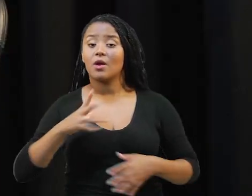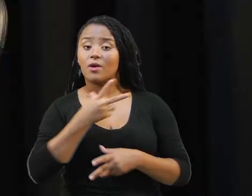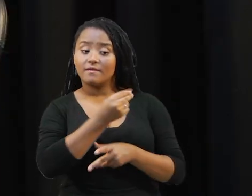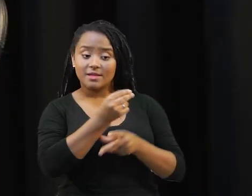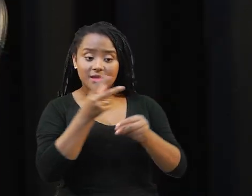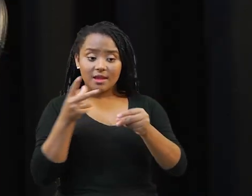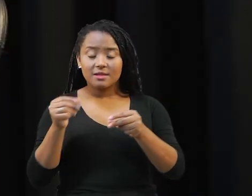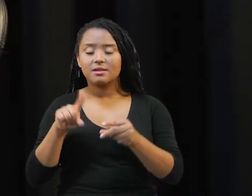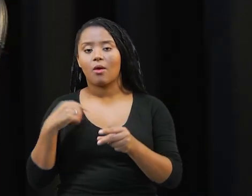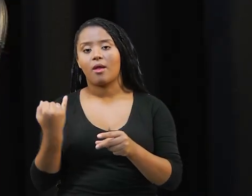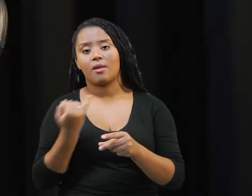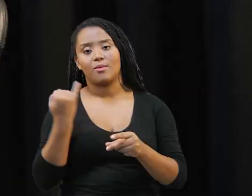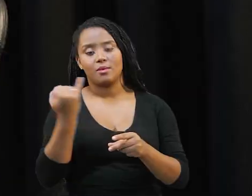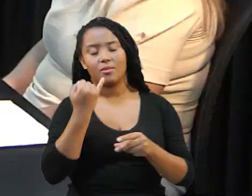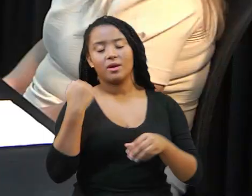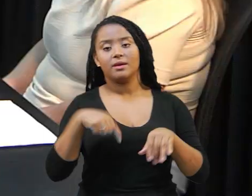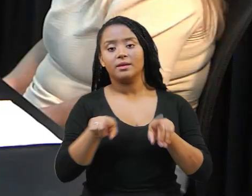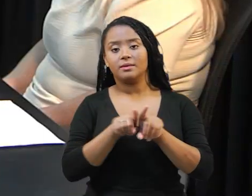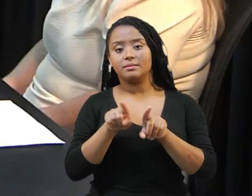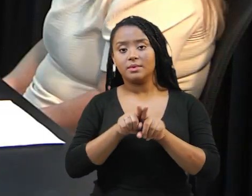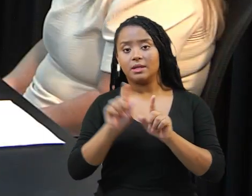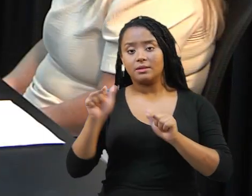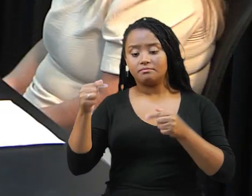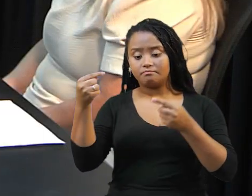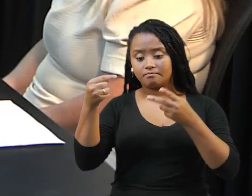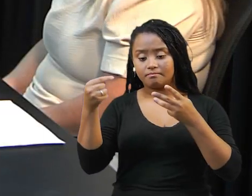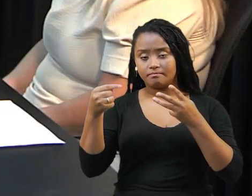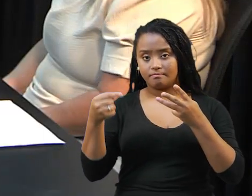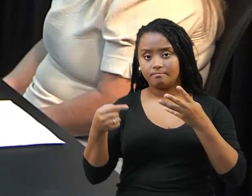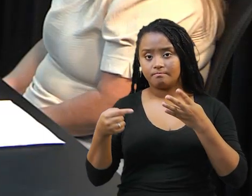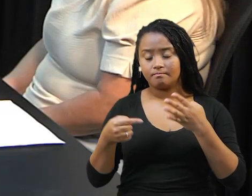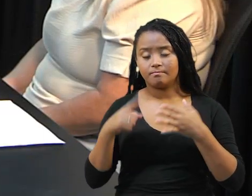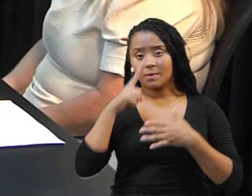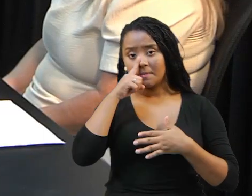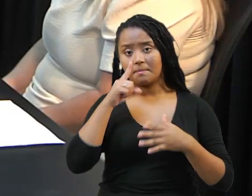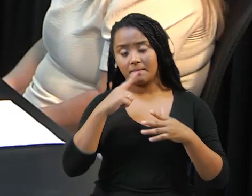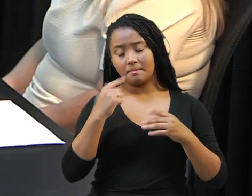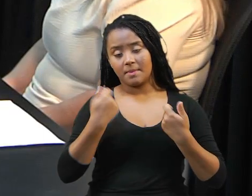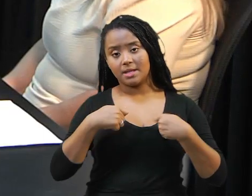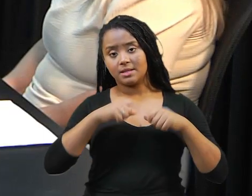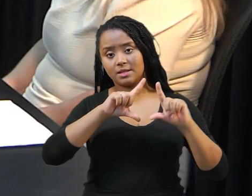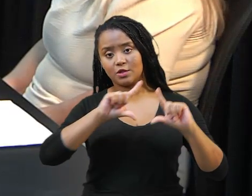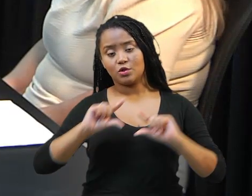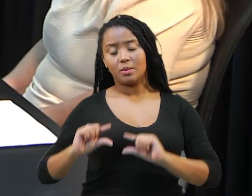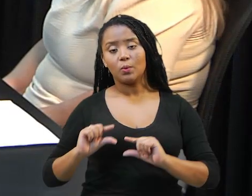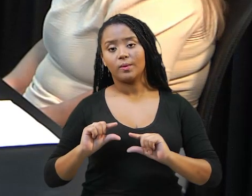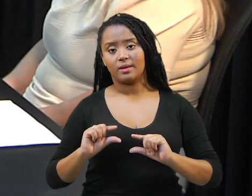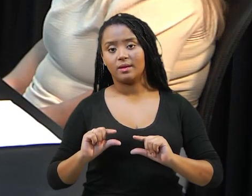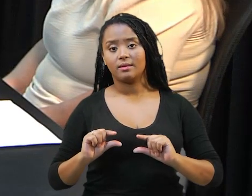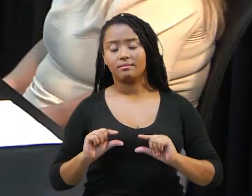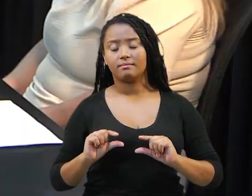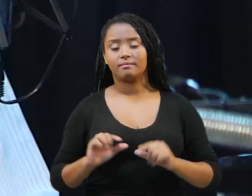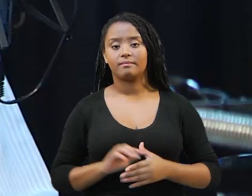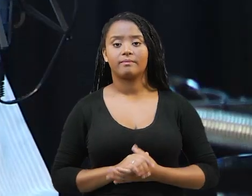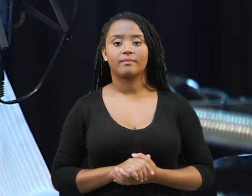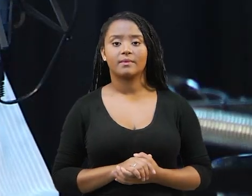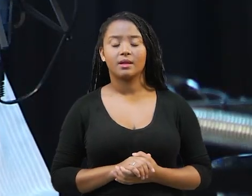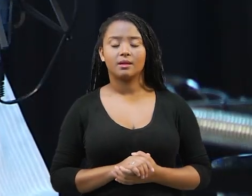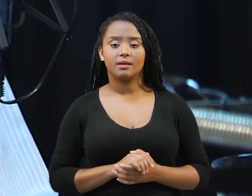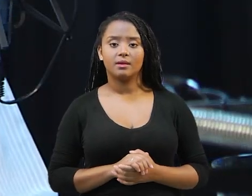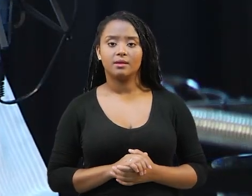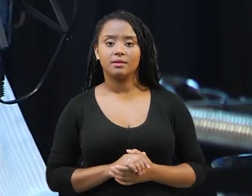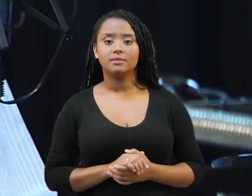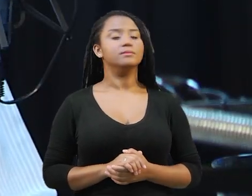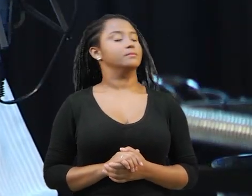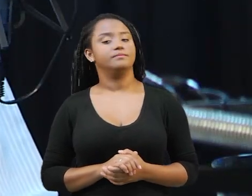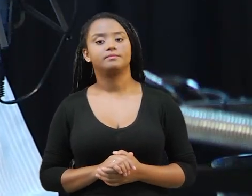e esses cânceres relacionados, né? E esses outros fatores de risco. Então, diminuir mesmo, né, esses fatores de risco aí